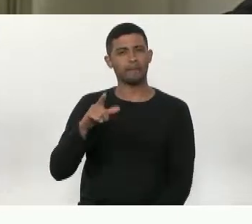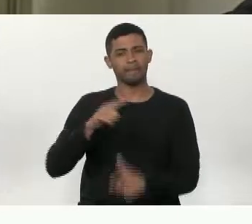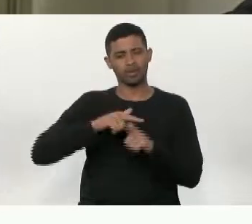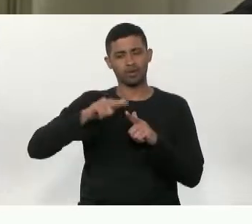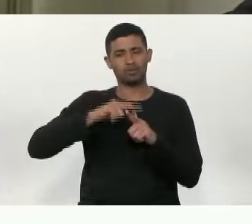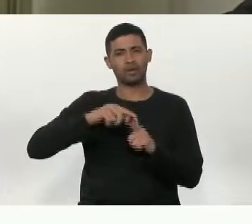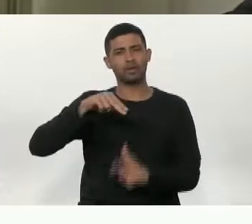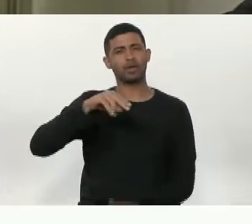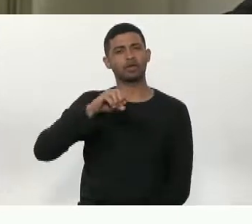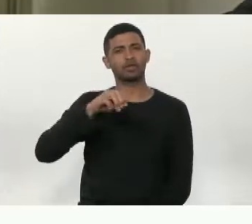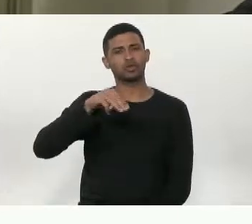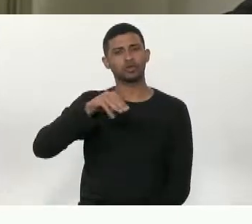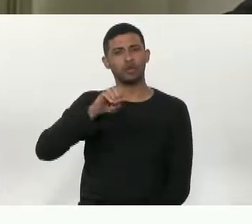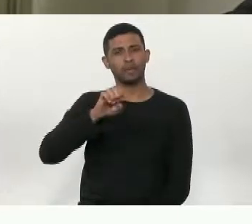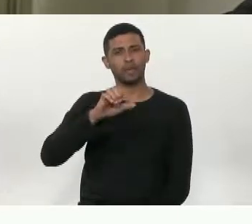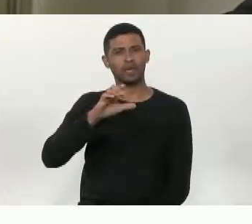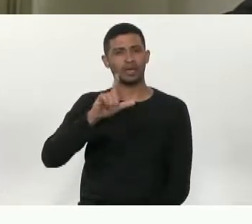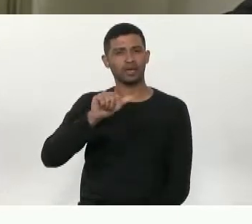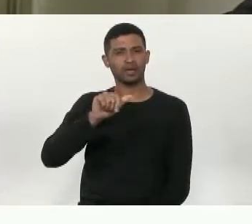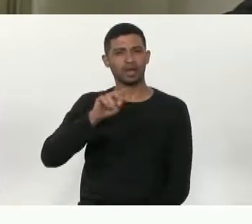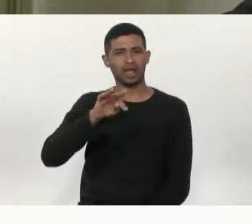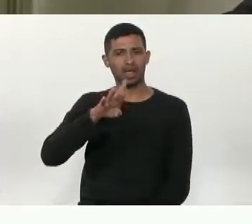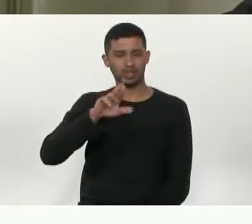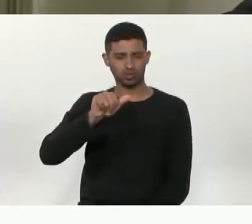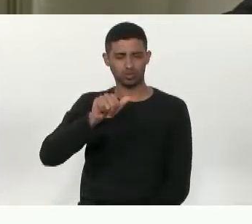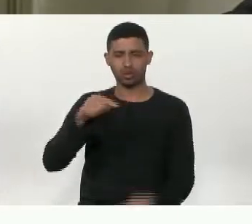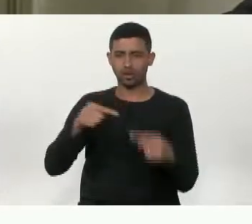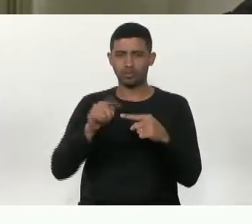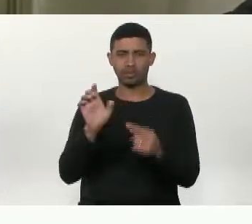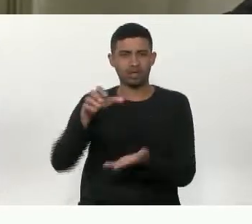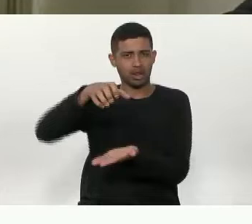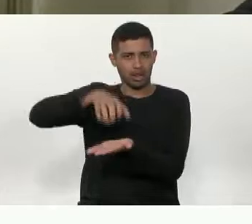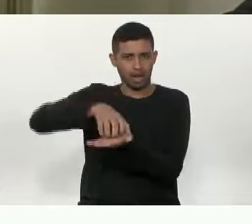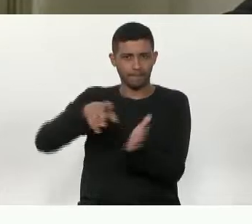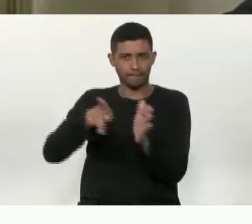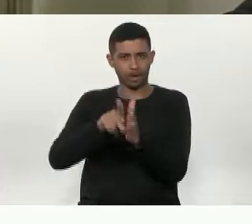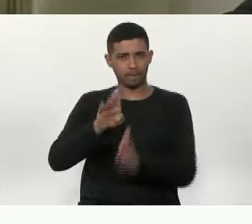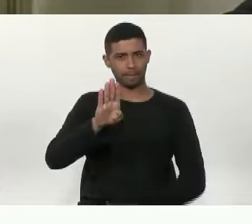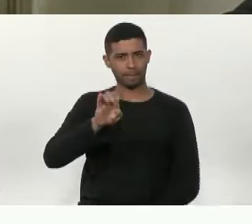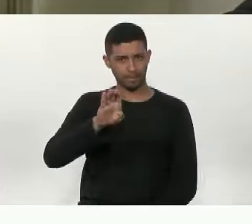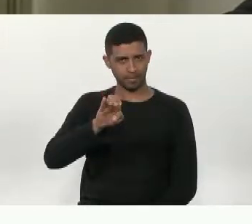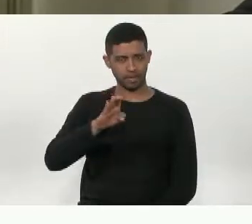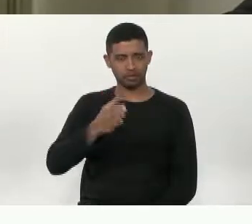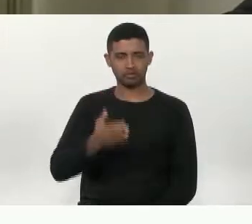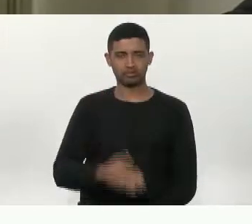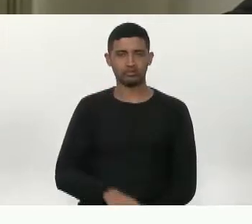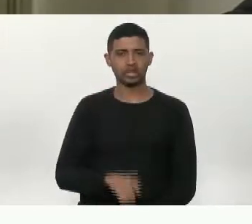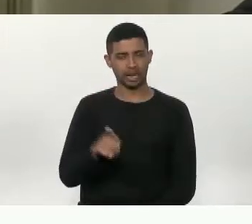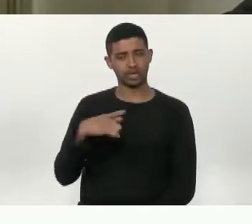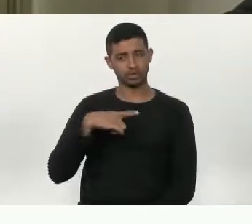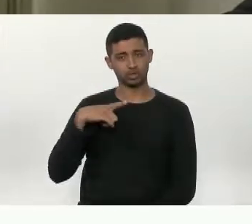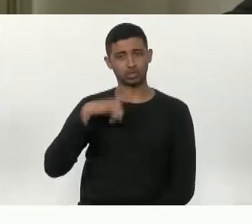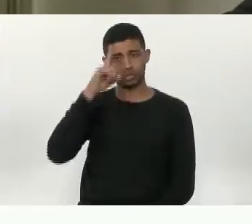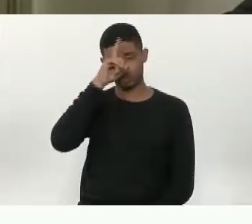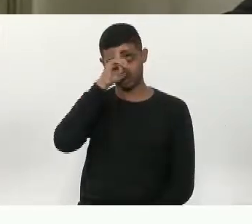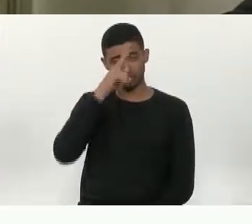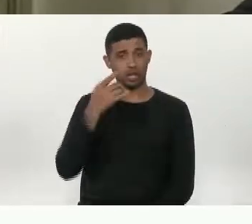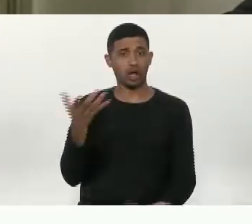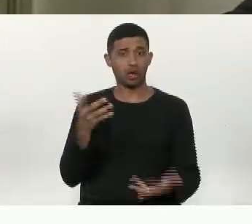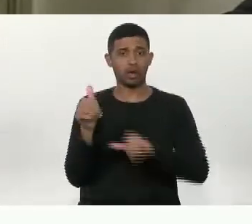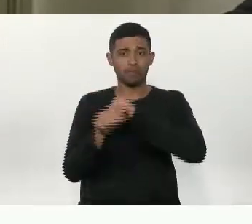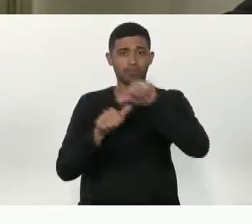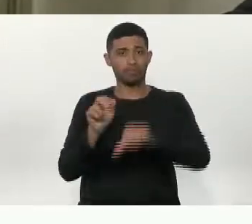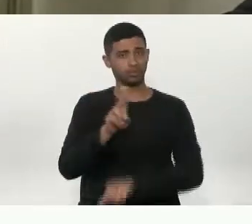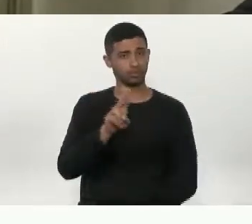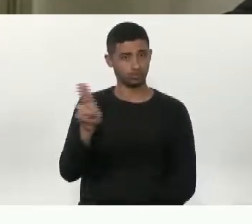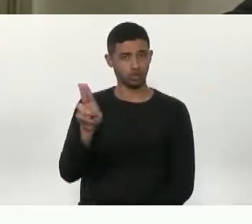nomenclatura da unidade intermediária, que é um berçário patológico que nós tínhamos no hospital, que inclusive mudará o nome